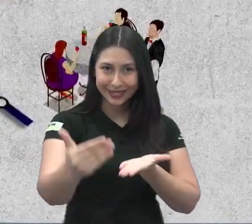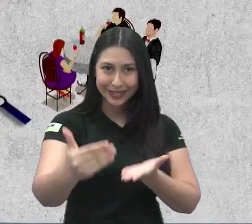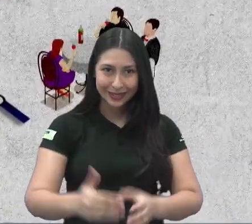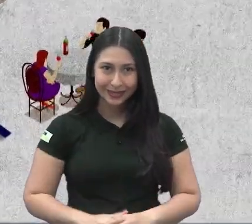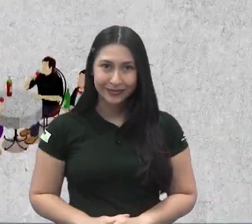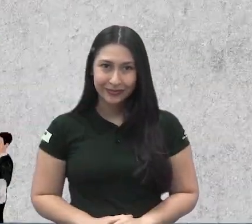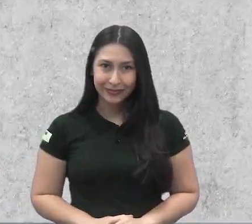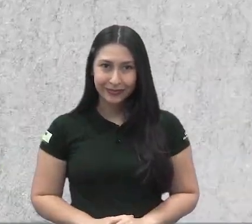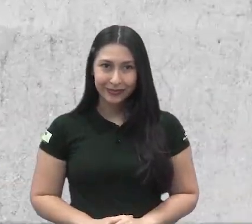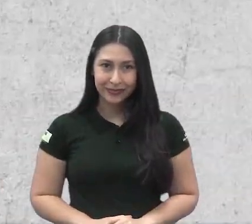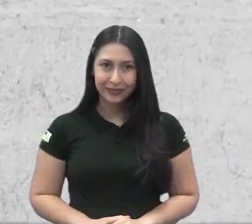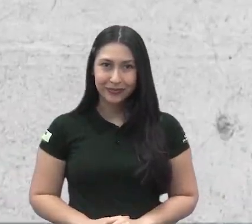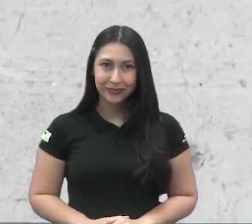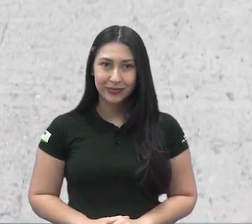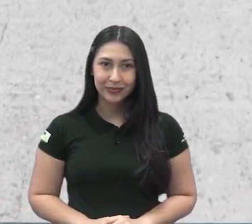ar.